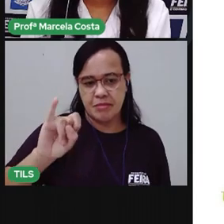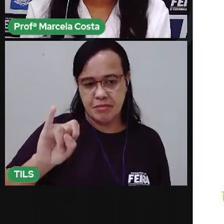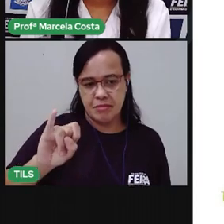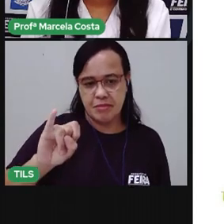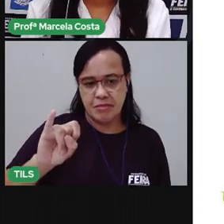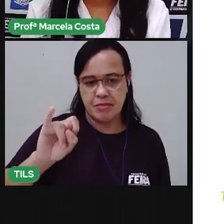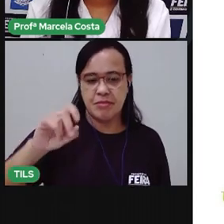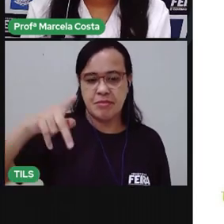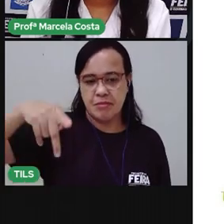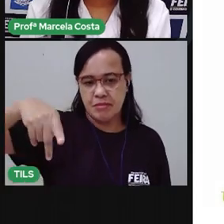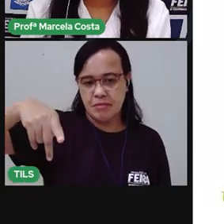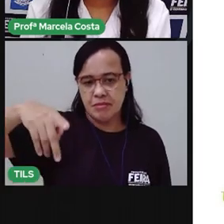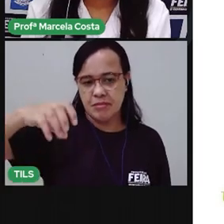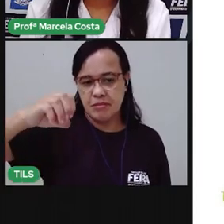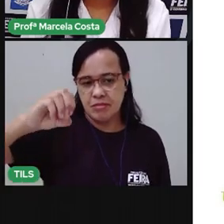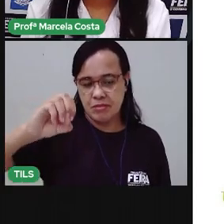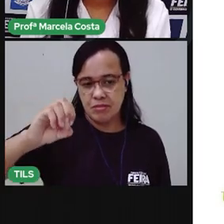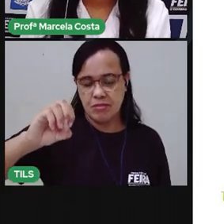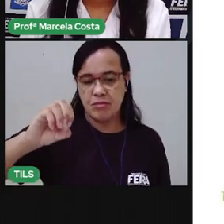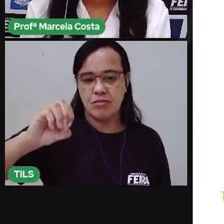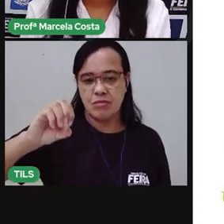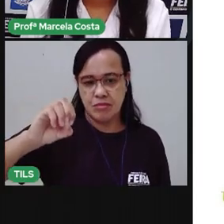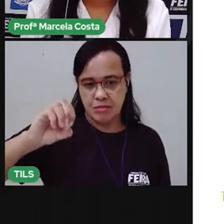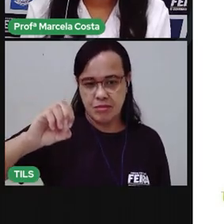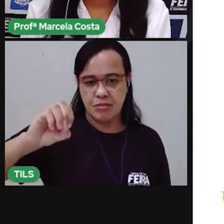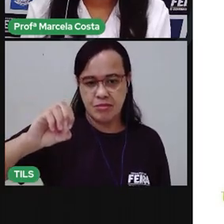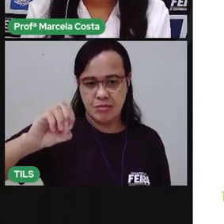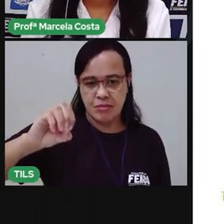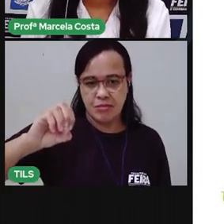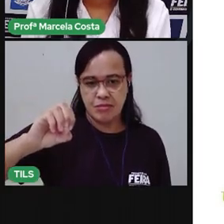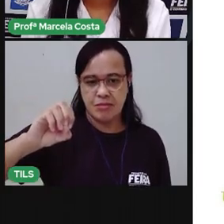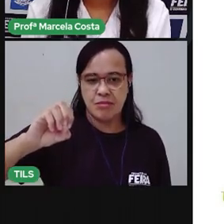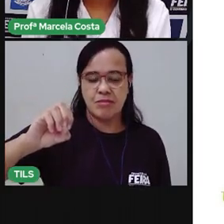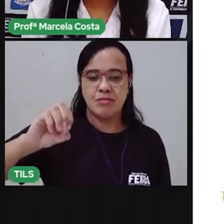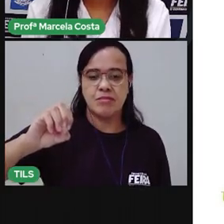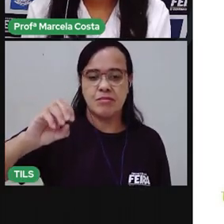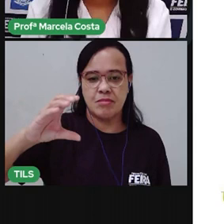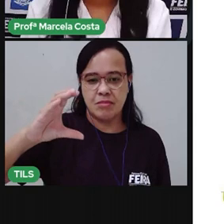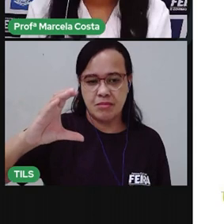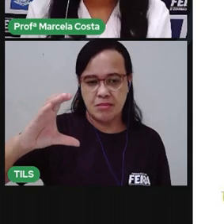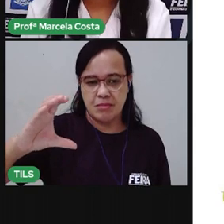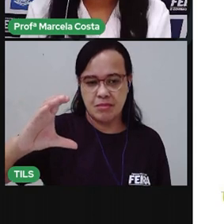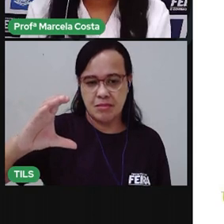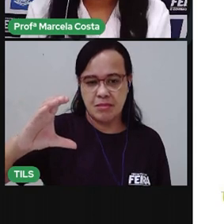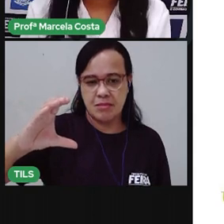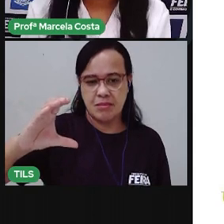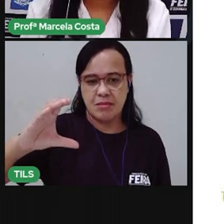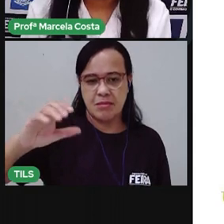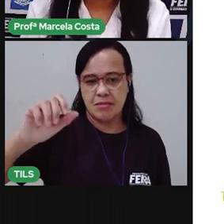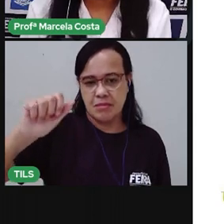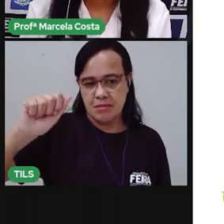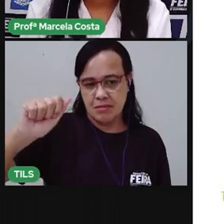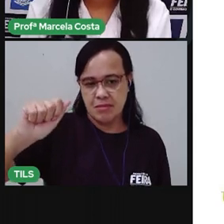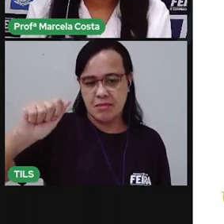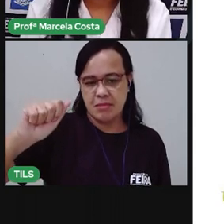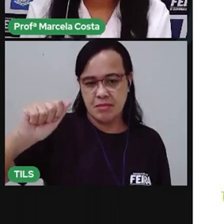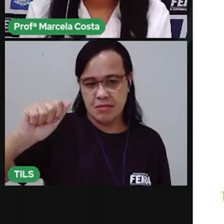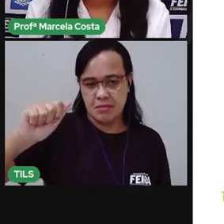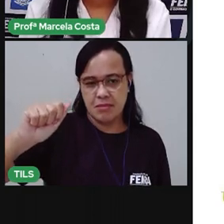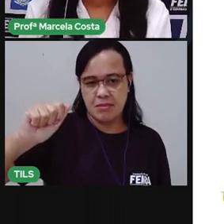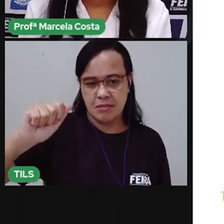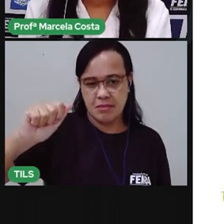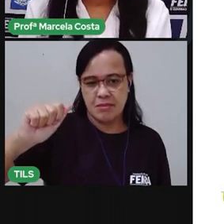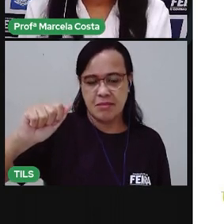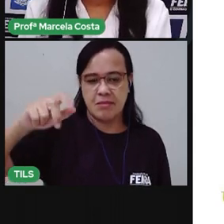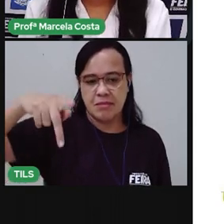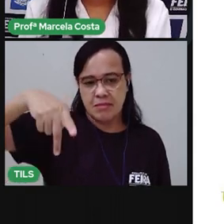P E vó pó E você e o ar